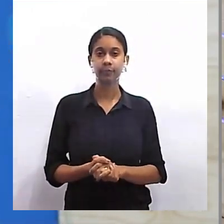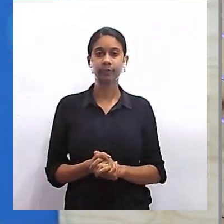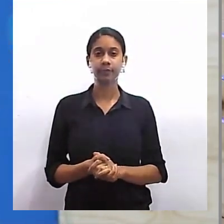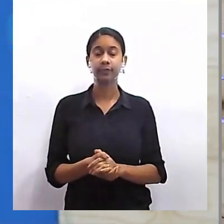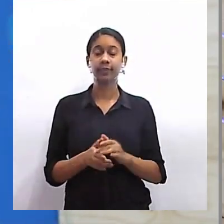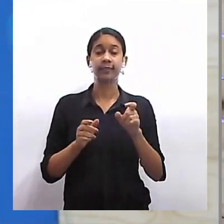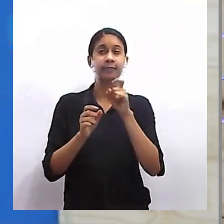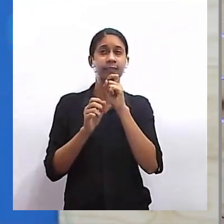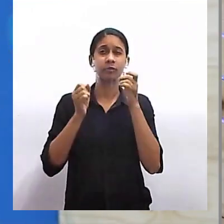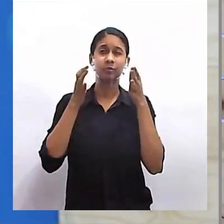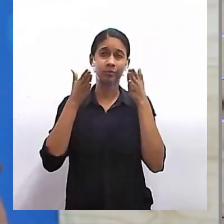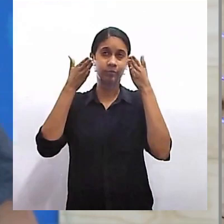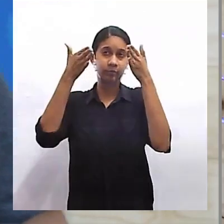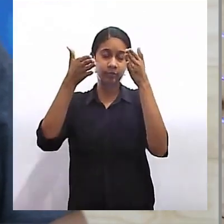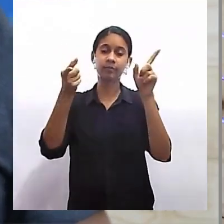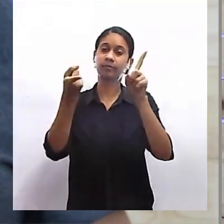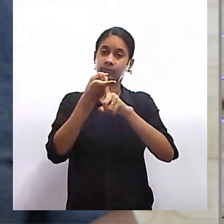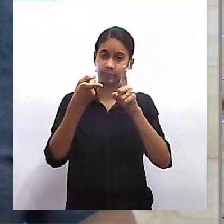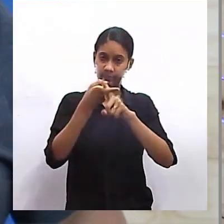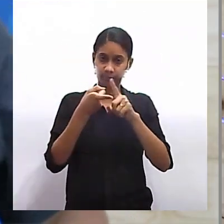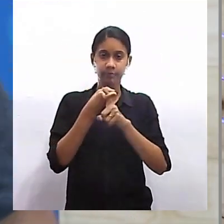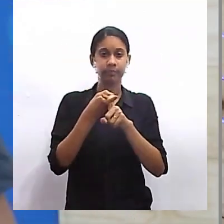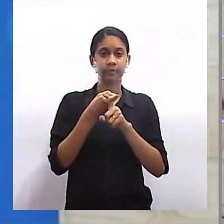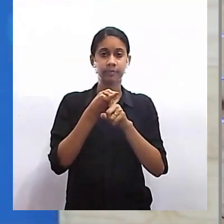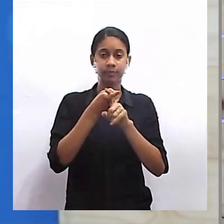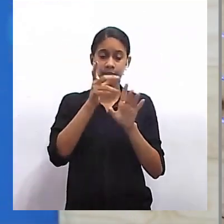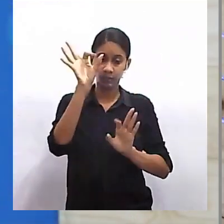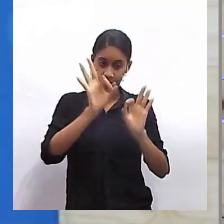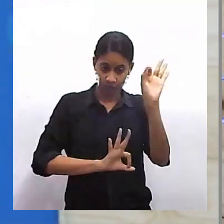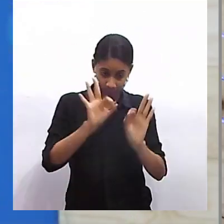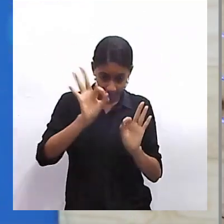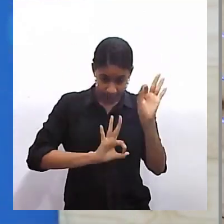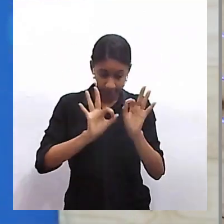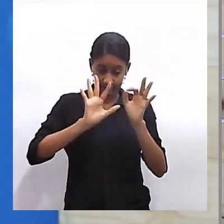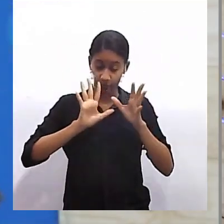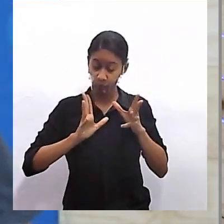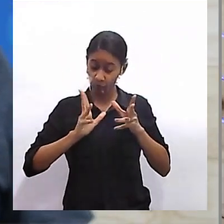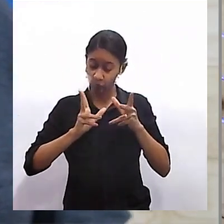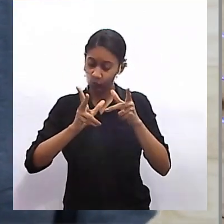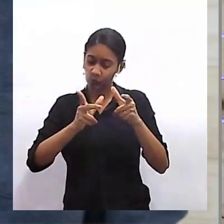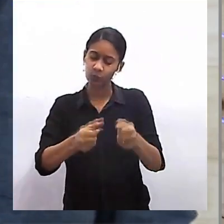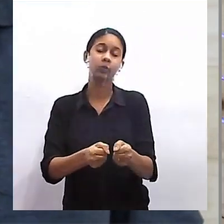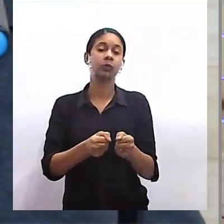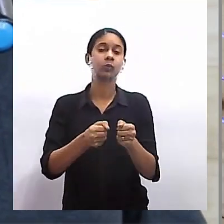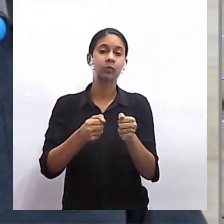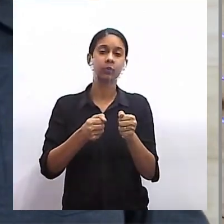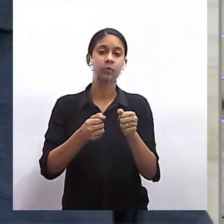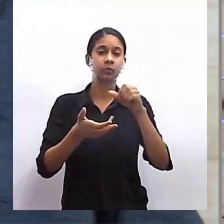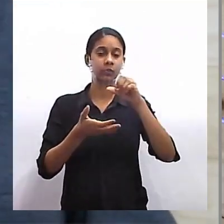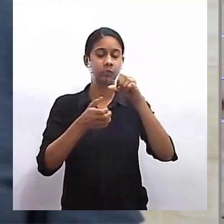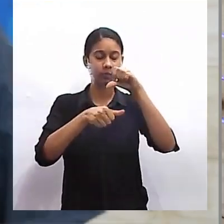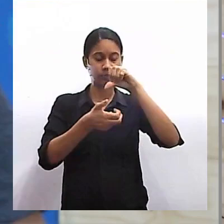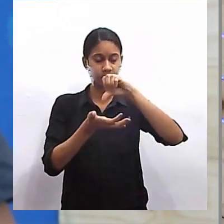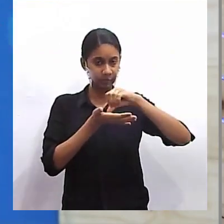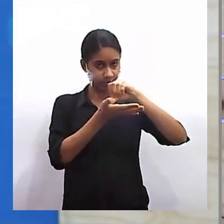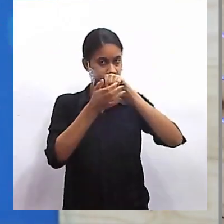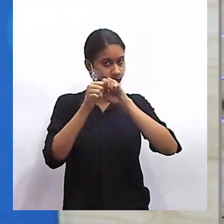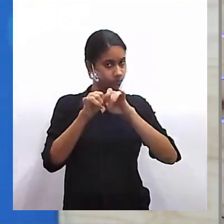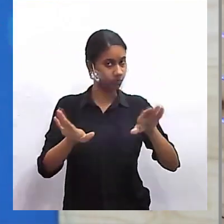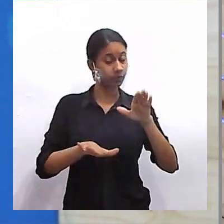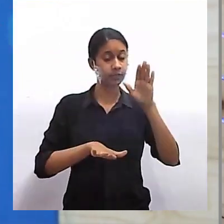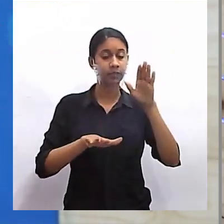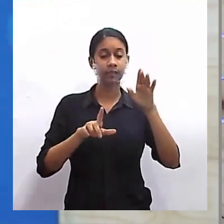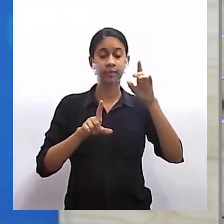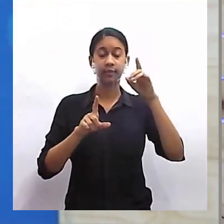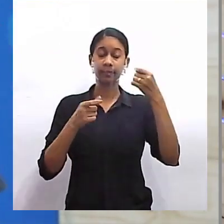acondicionados. Então, assim, a infraestrutura de um CD também vai de acordo com o tipo de material que você